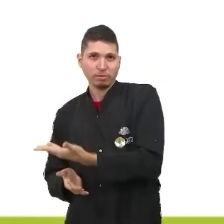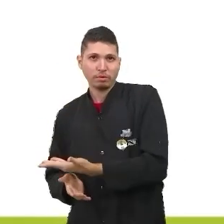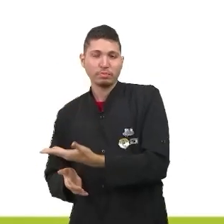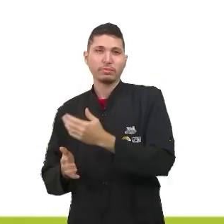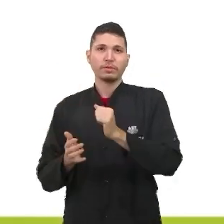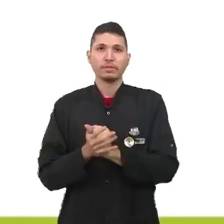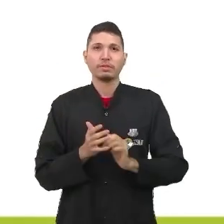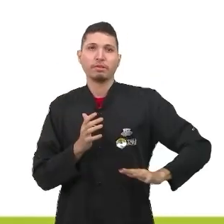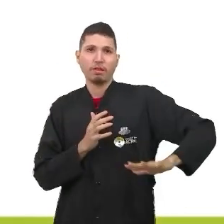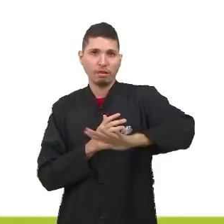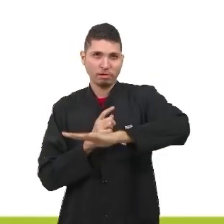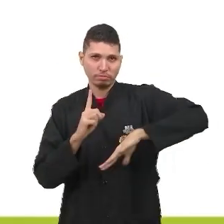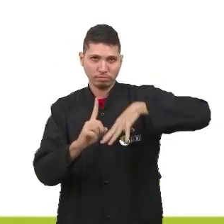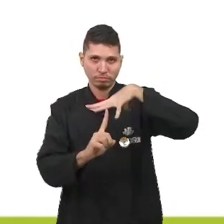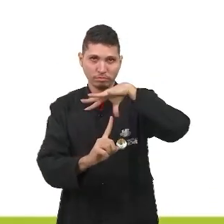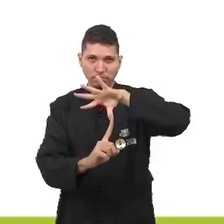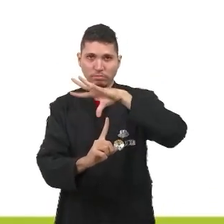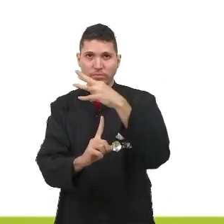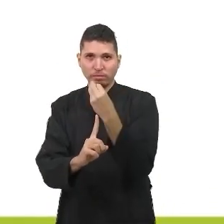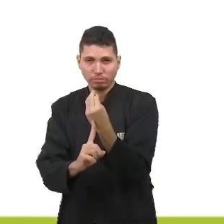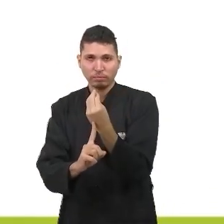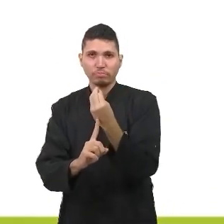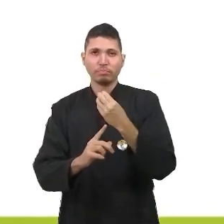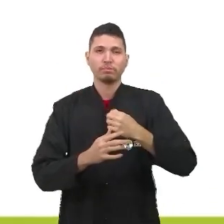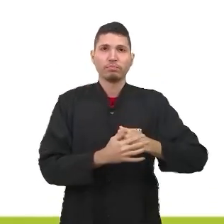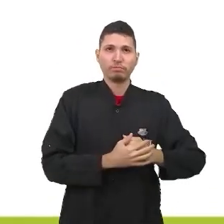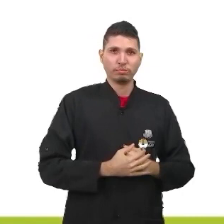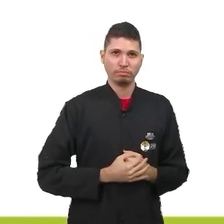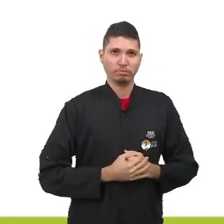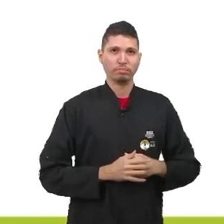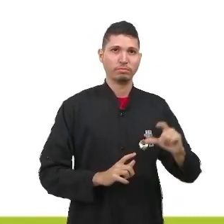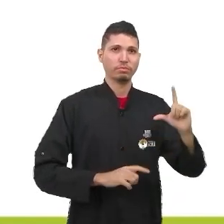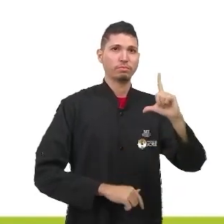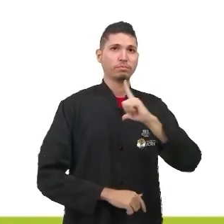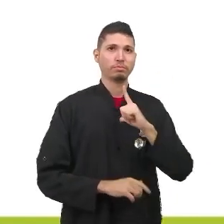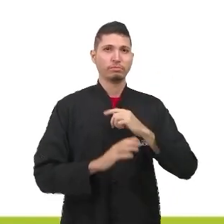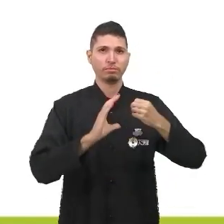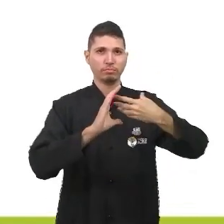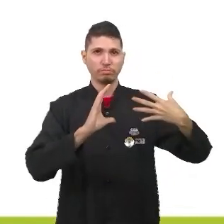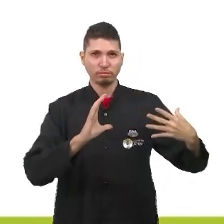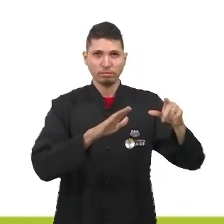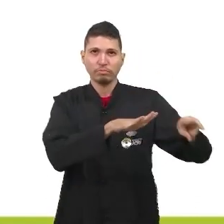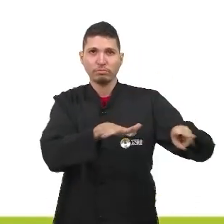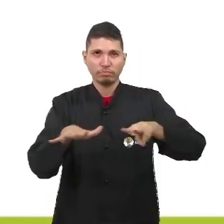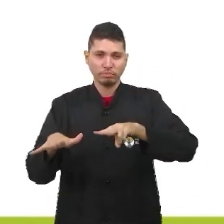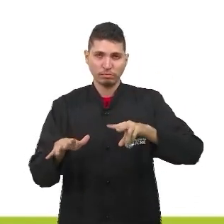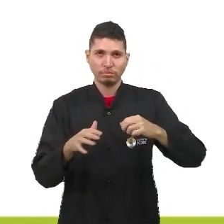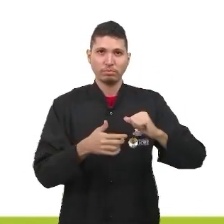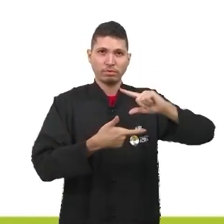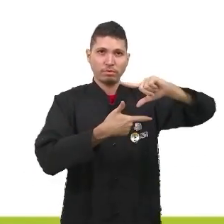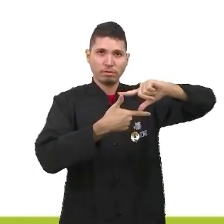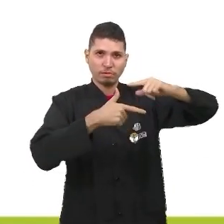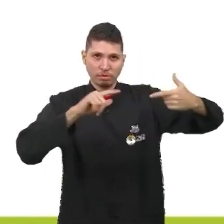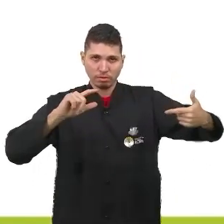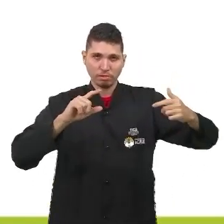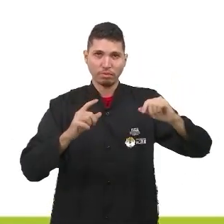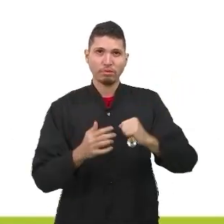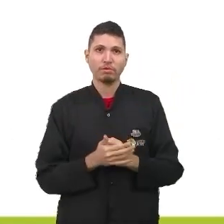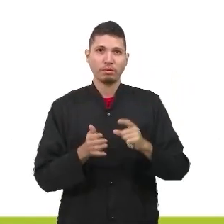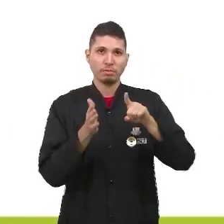da arte. Temos as características, né, dessa Semana de Arte Moderna.